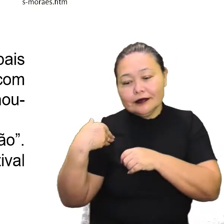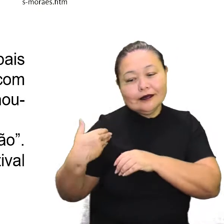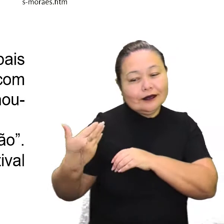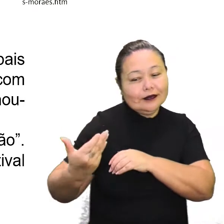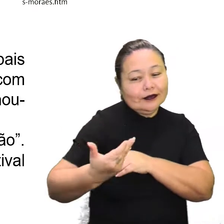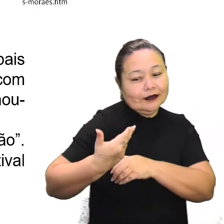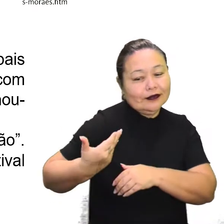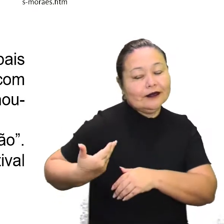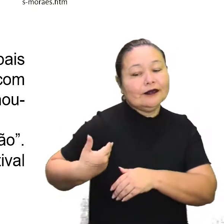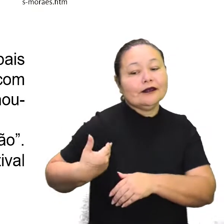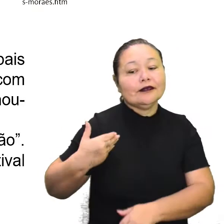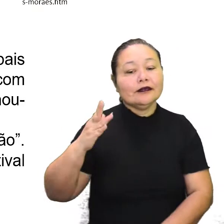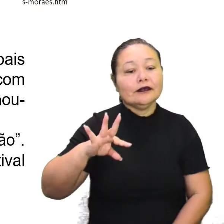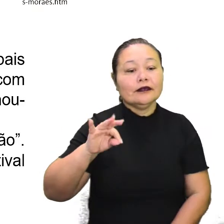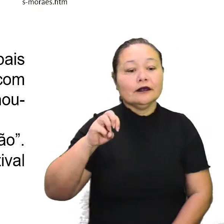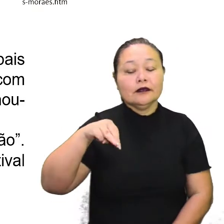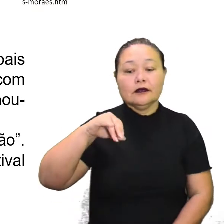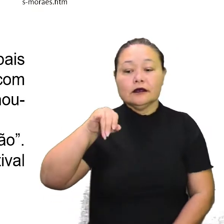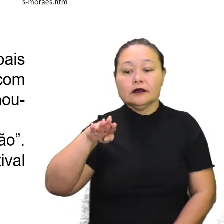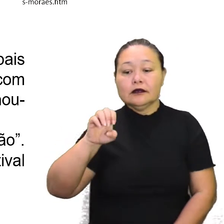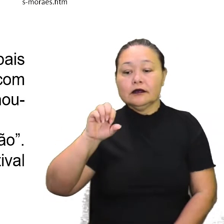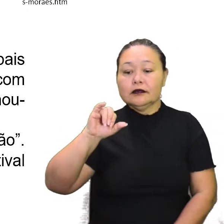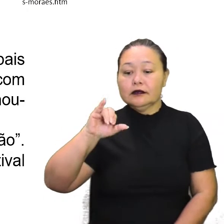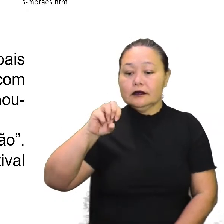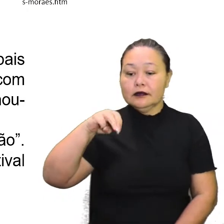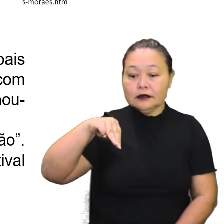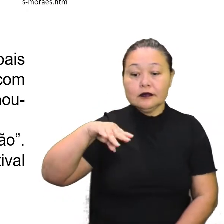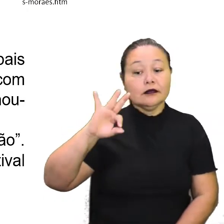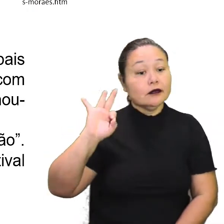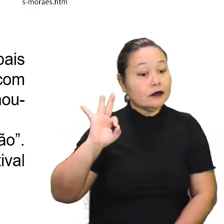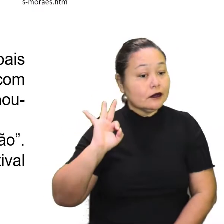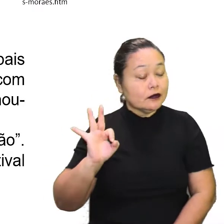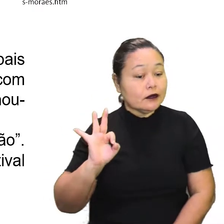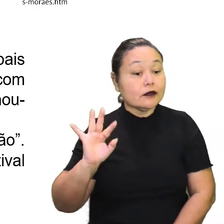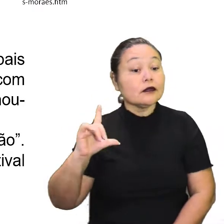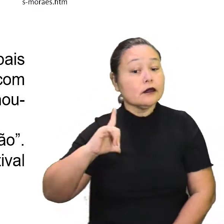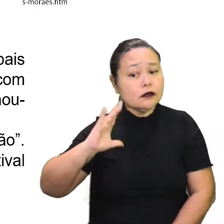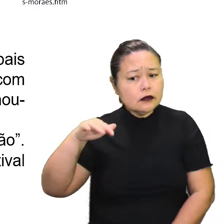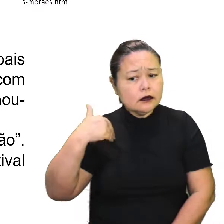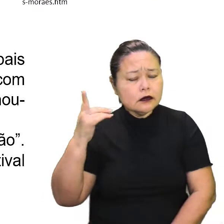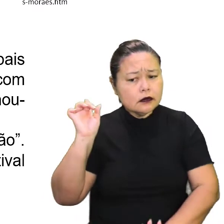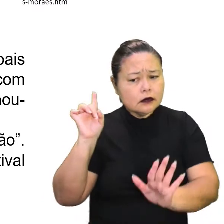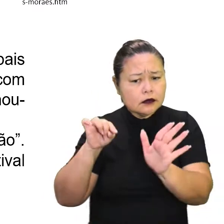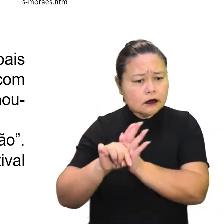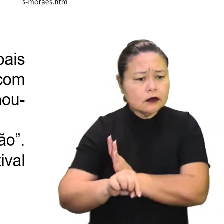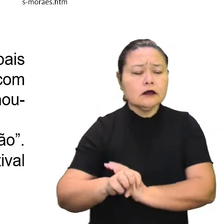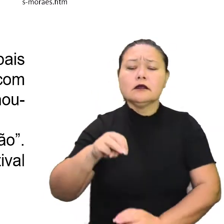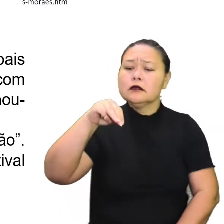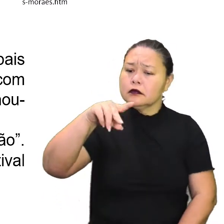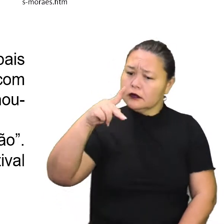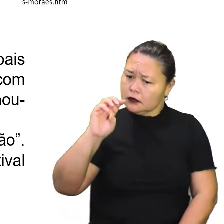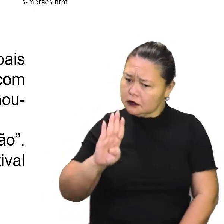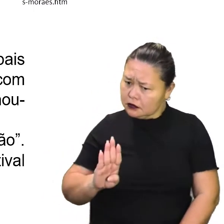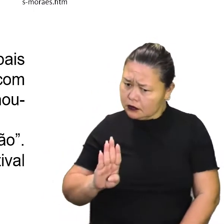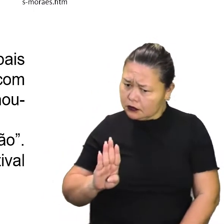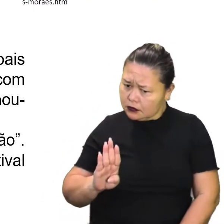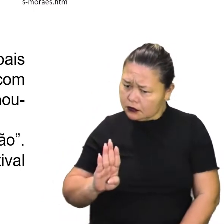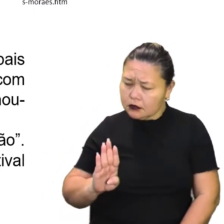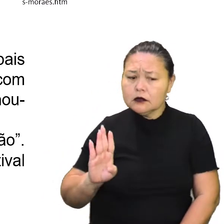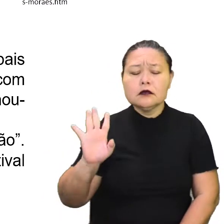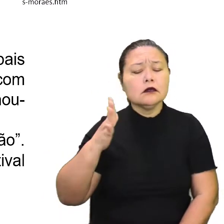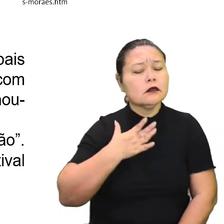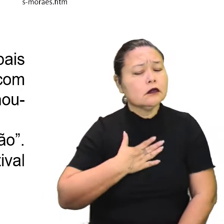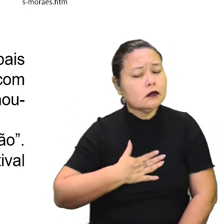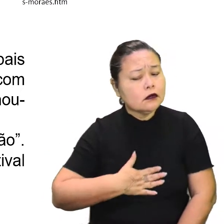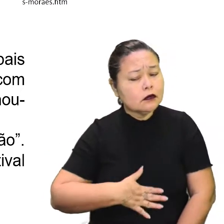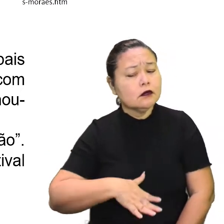parceiros, seu grande parceiro Tom Jobim, beleza? Mas que você perguntou, MPB, professora? Calma,